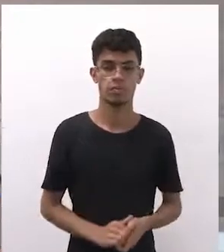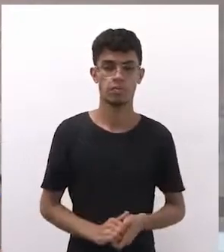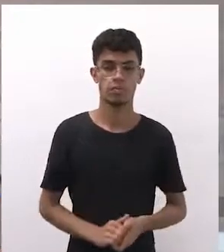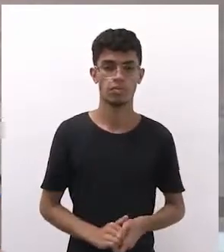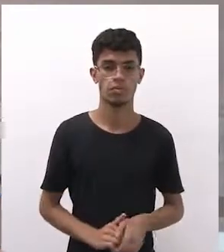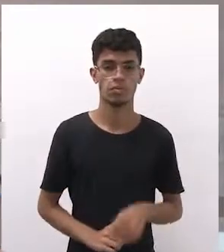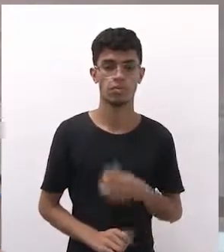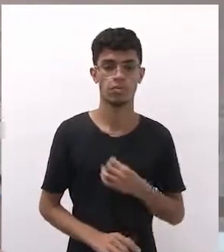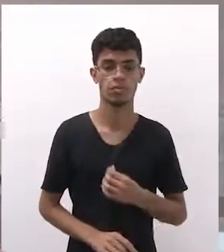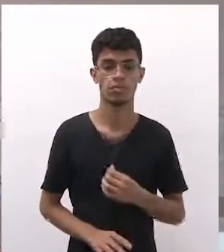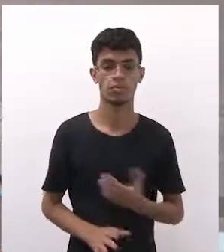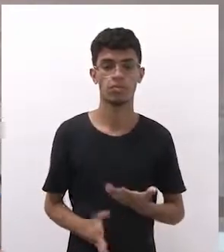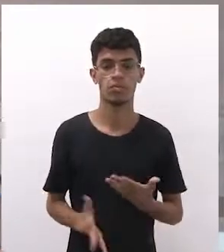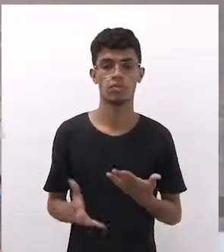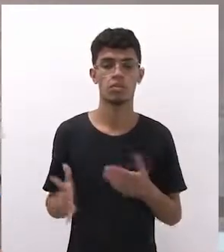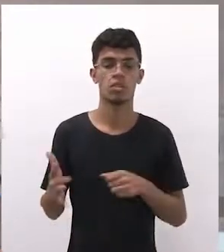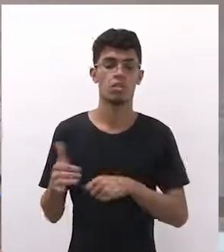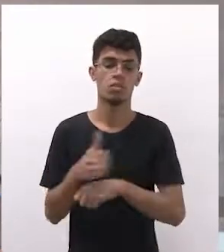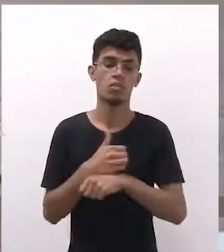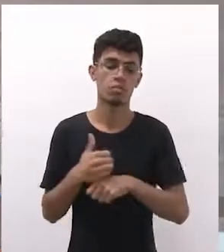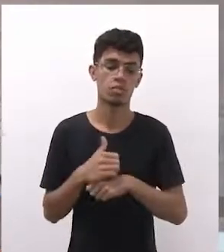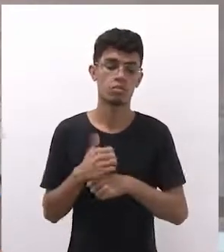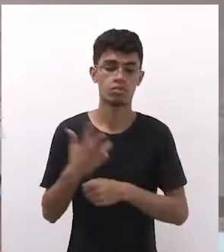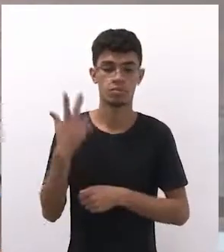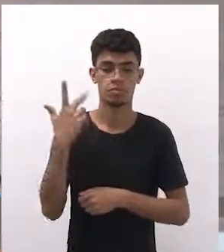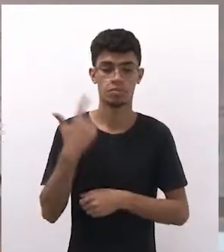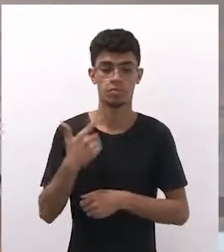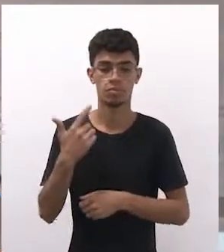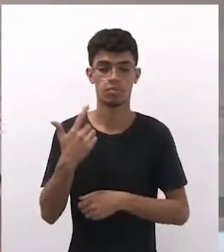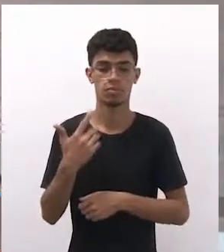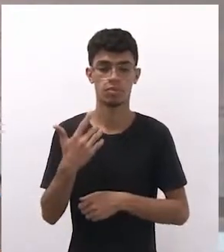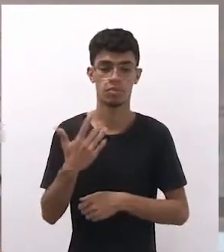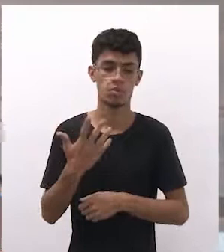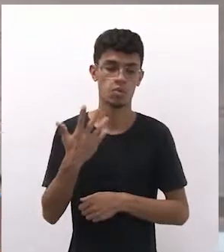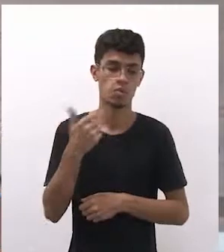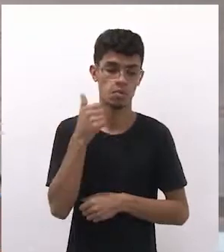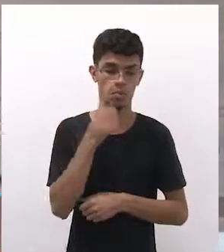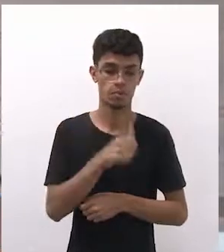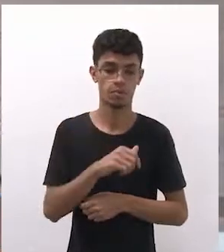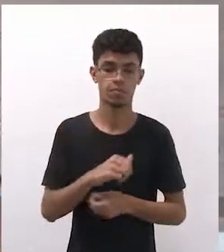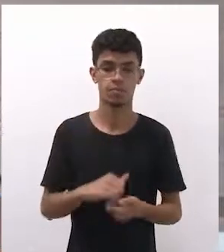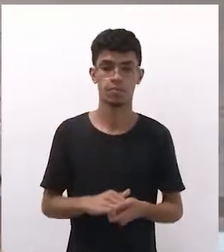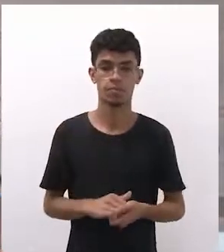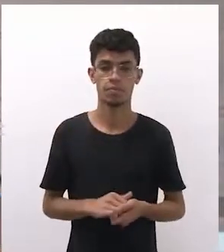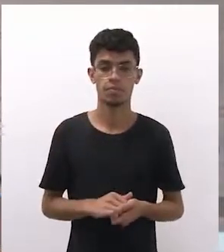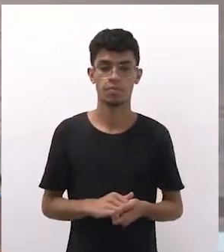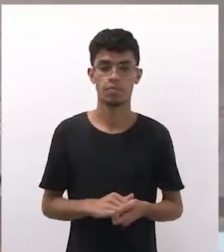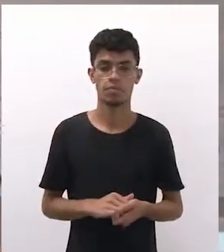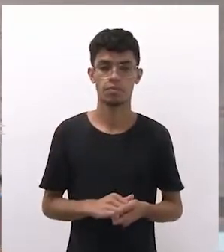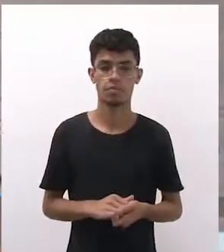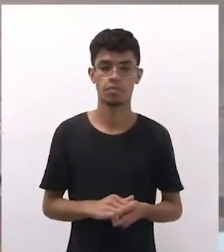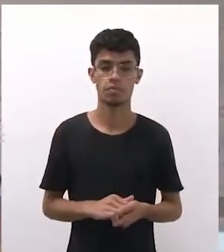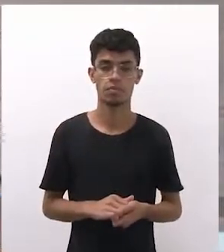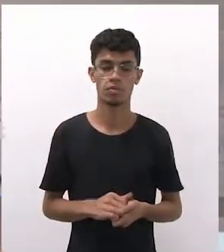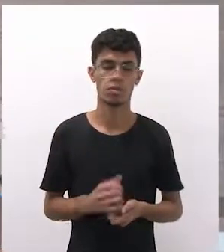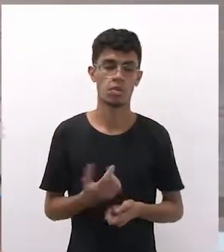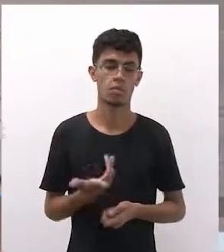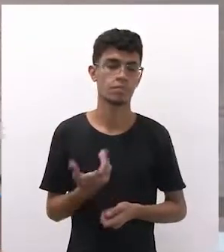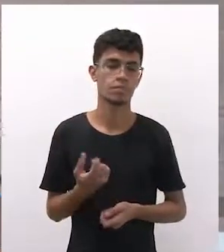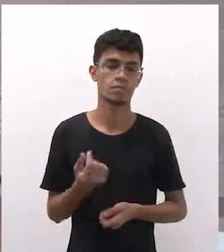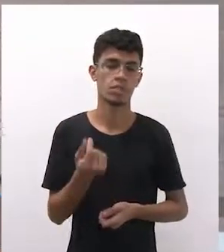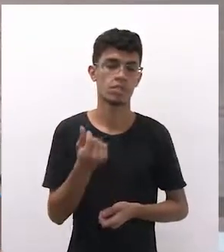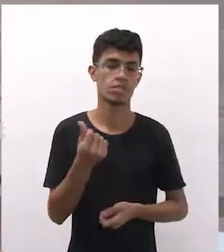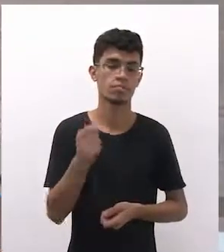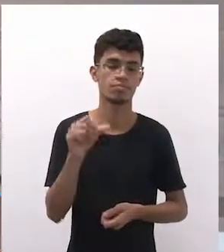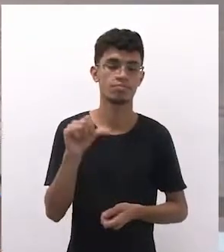Então, é uma atividade que a gente tem como de mulheres, e é uma atividade ou mal remunerada, ou muitas